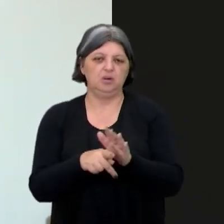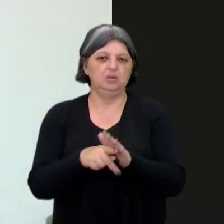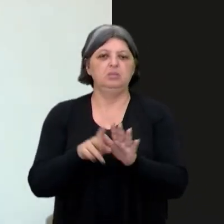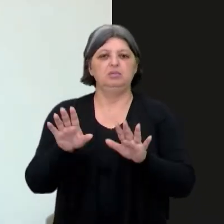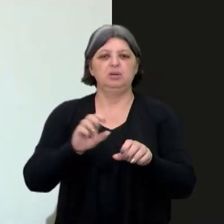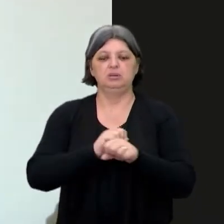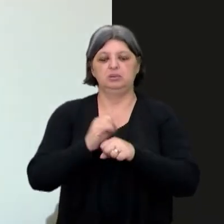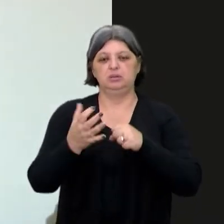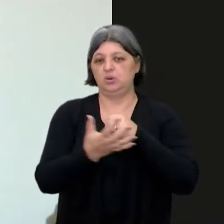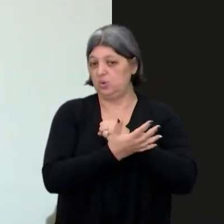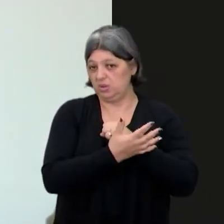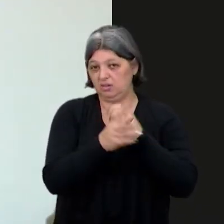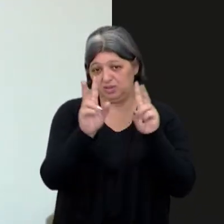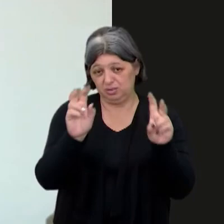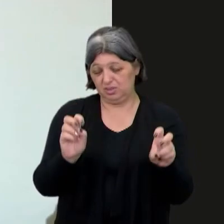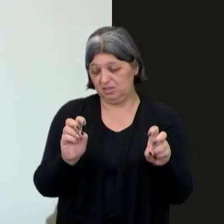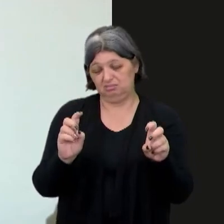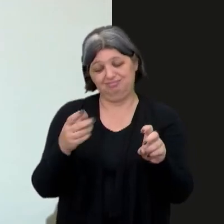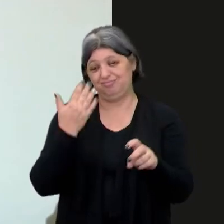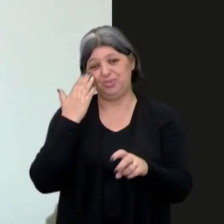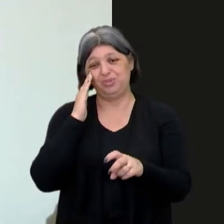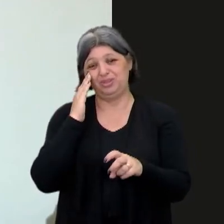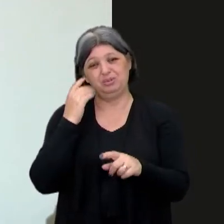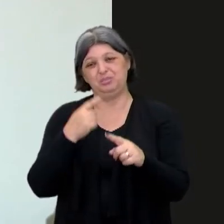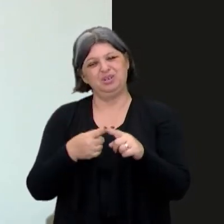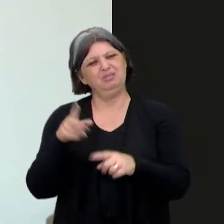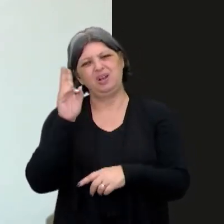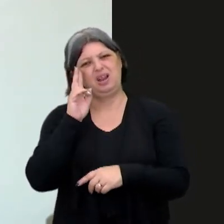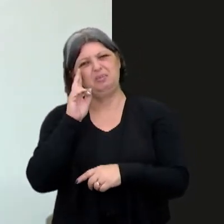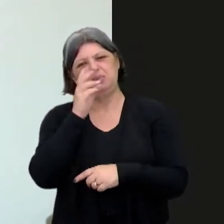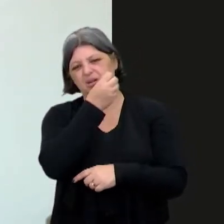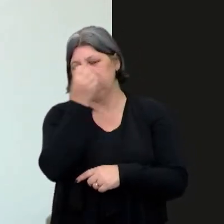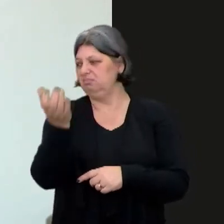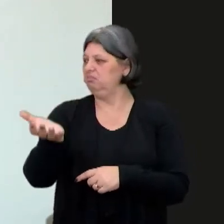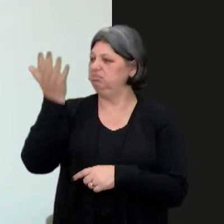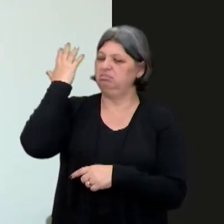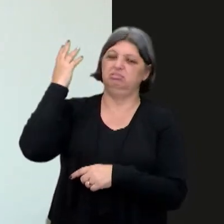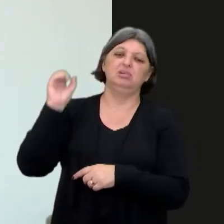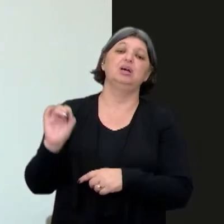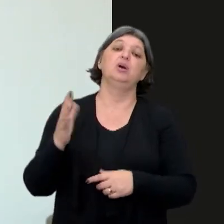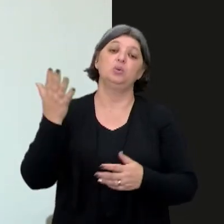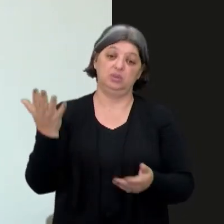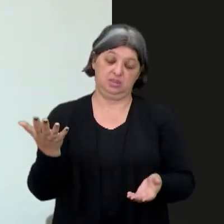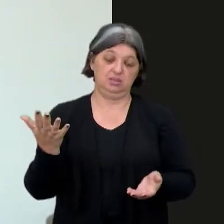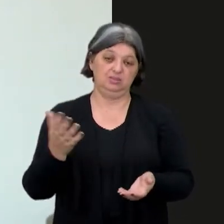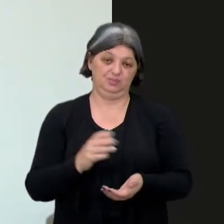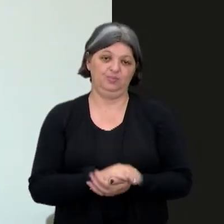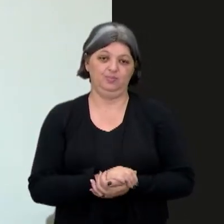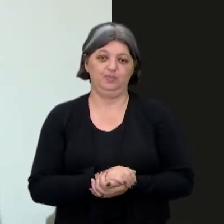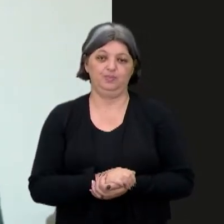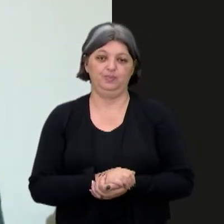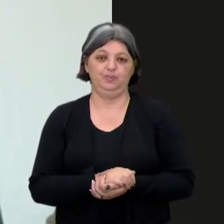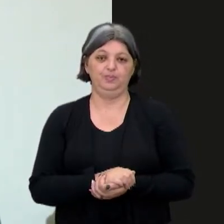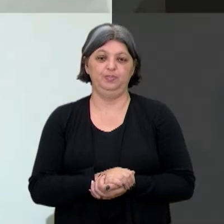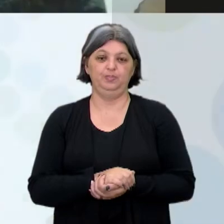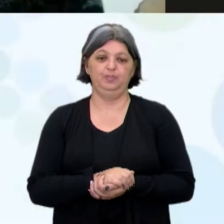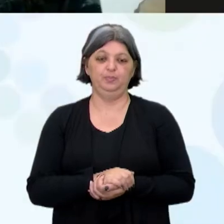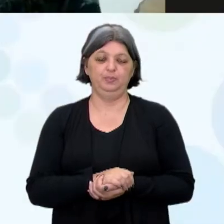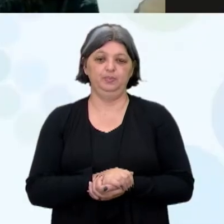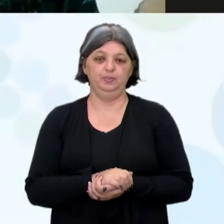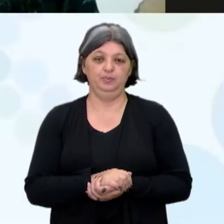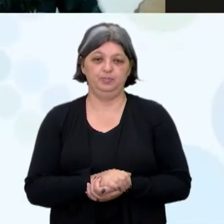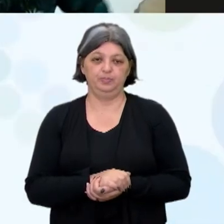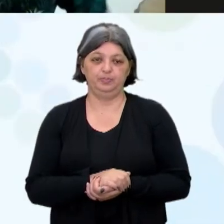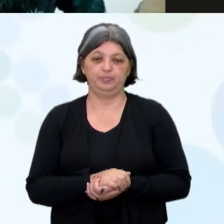mais compreendida, porque as pessoas já não vão mais lembrar como foi que aconteceu, o que aconteceu, né? Então, é